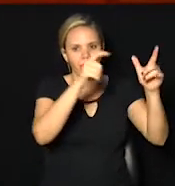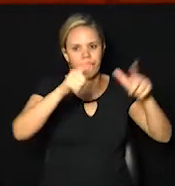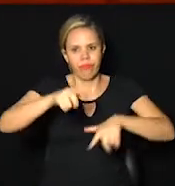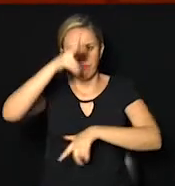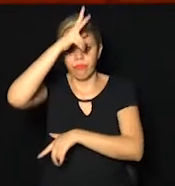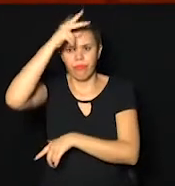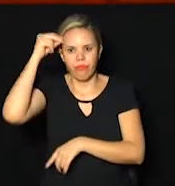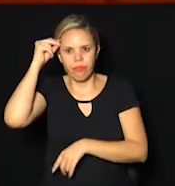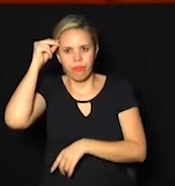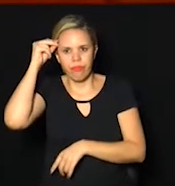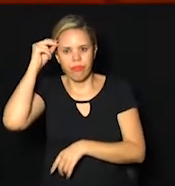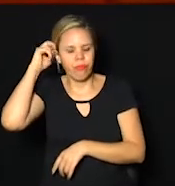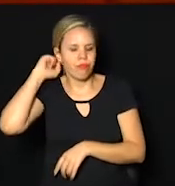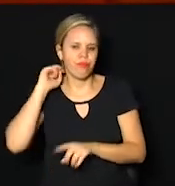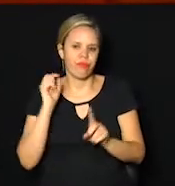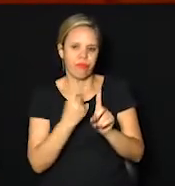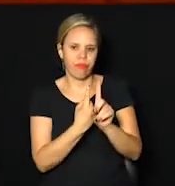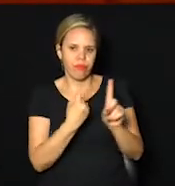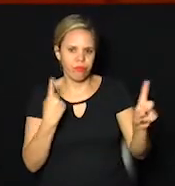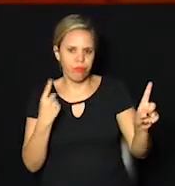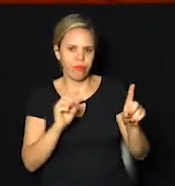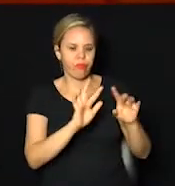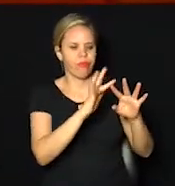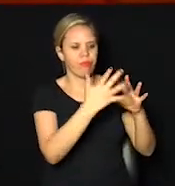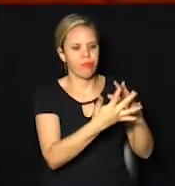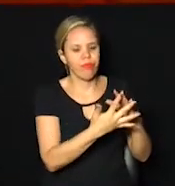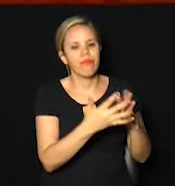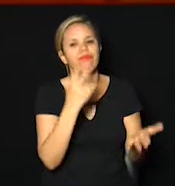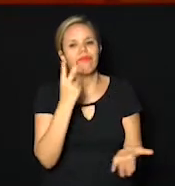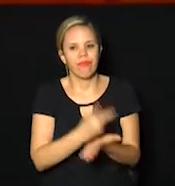o isolamento social teve que ser